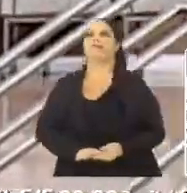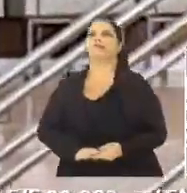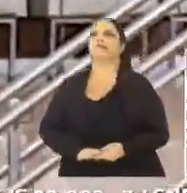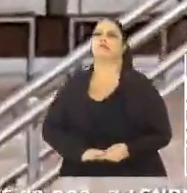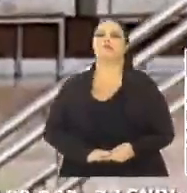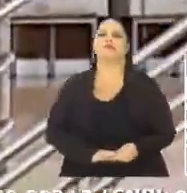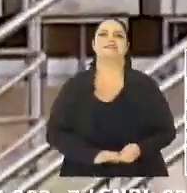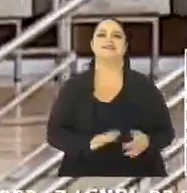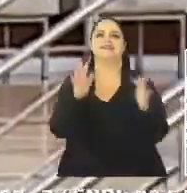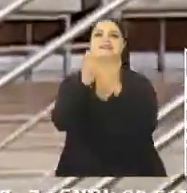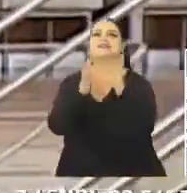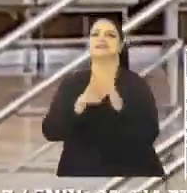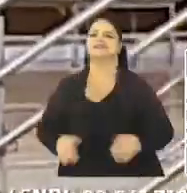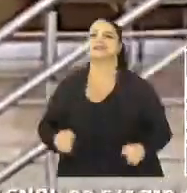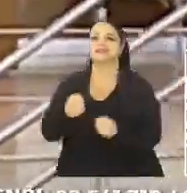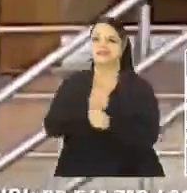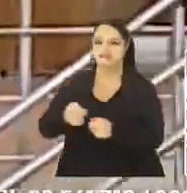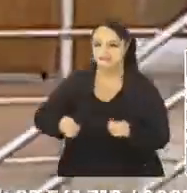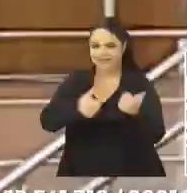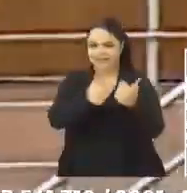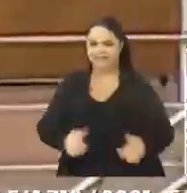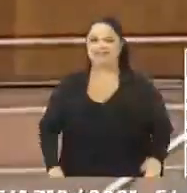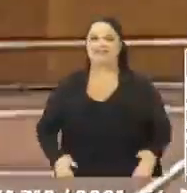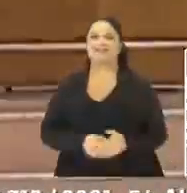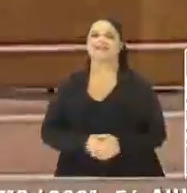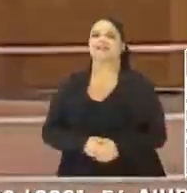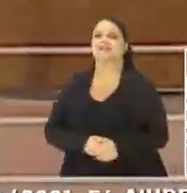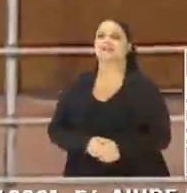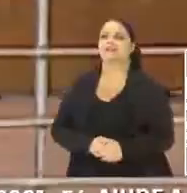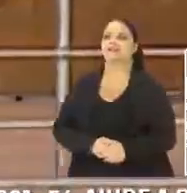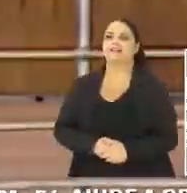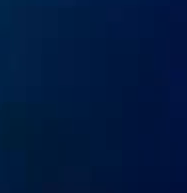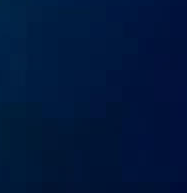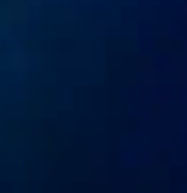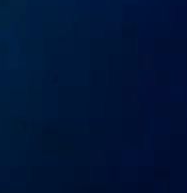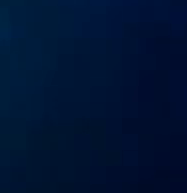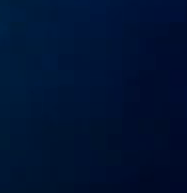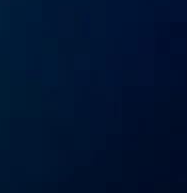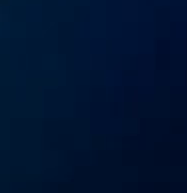Ô, Jesus, ano novo, vida nova, vamos em frente. Go ahead.